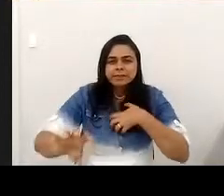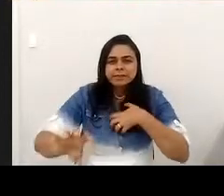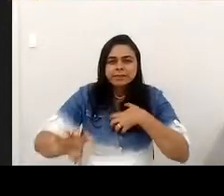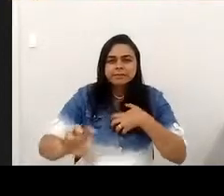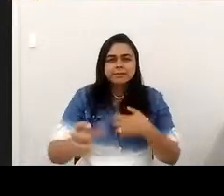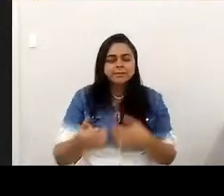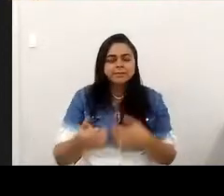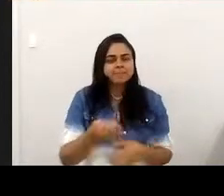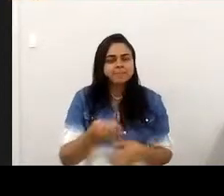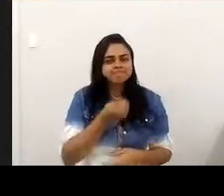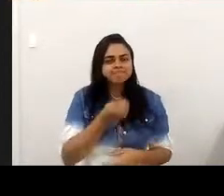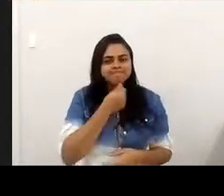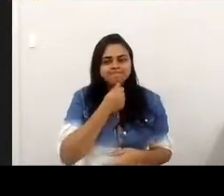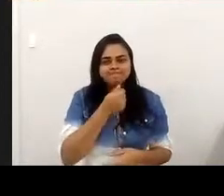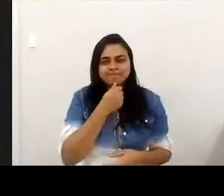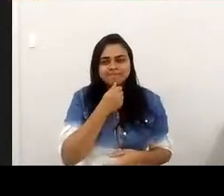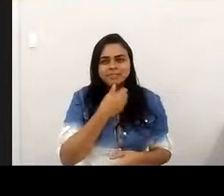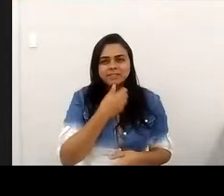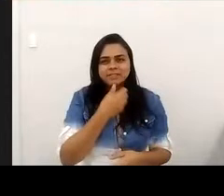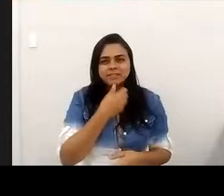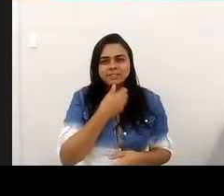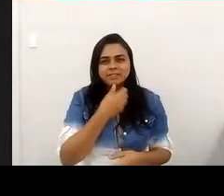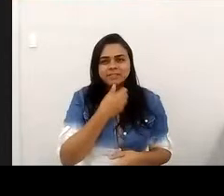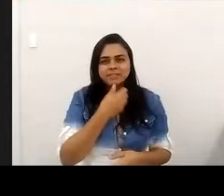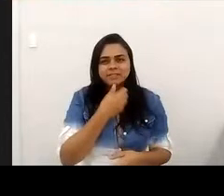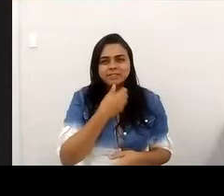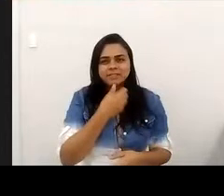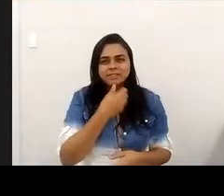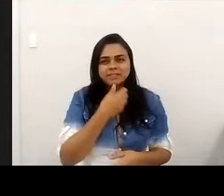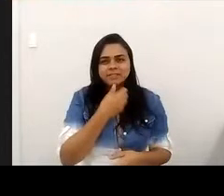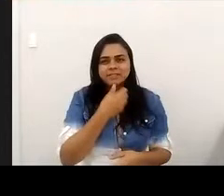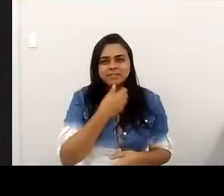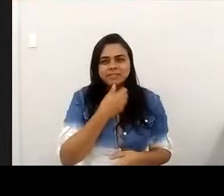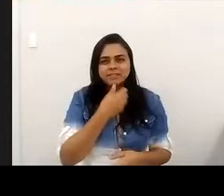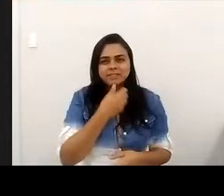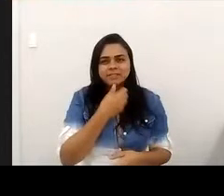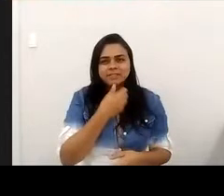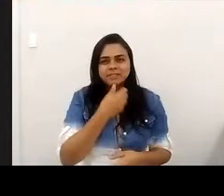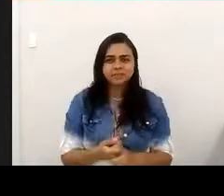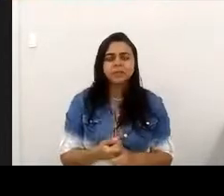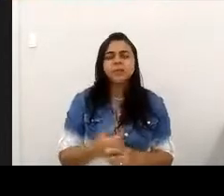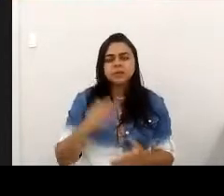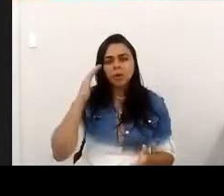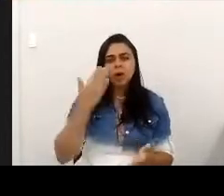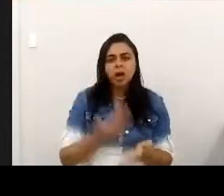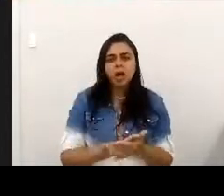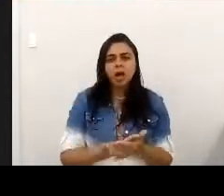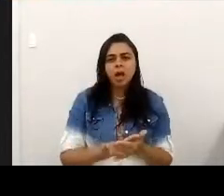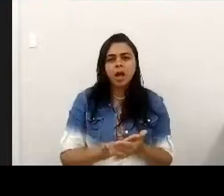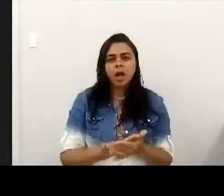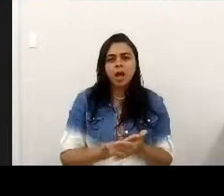Mas acho que em breve a gente já vai poder estar fazendo isso. Só fazendo